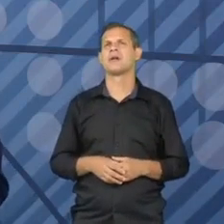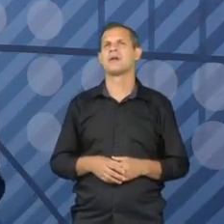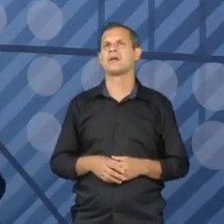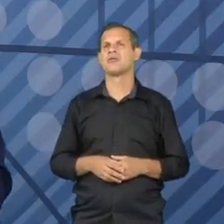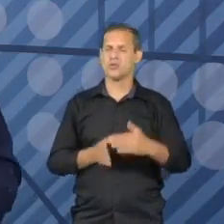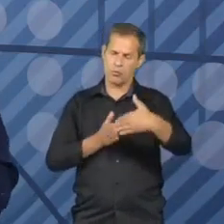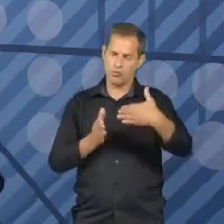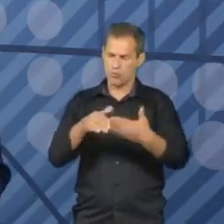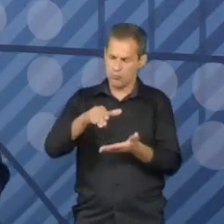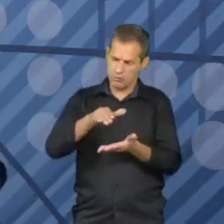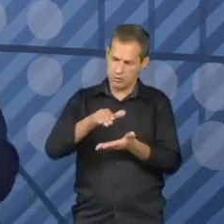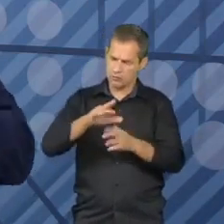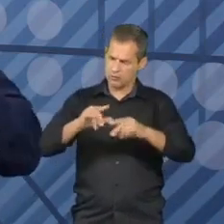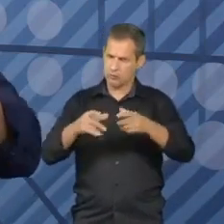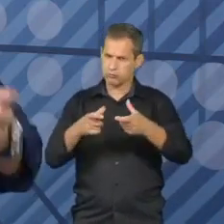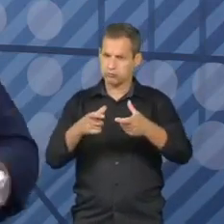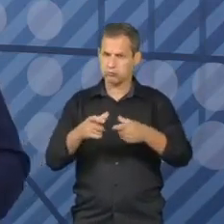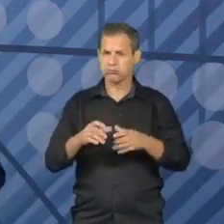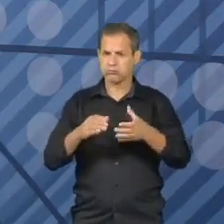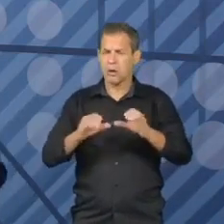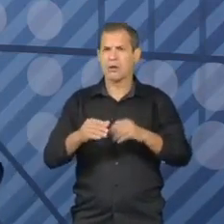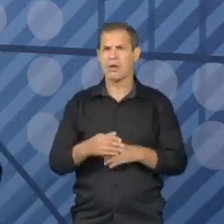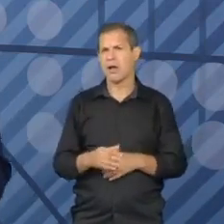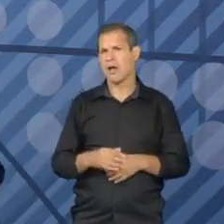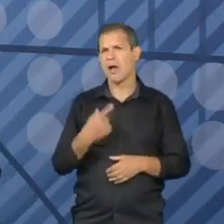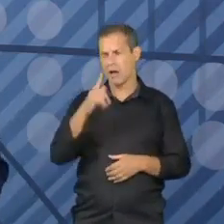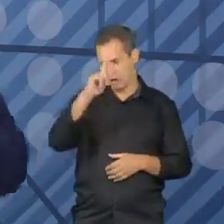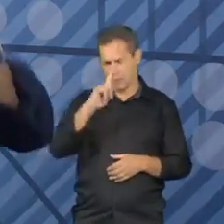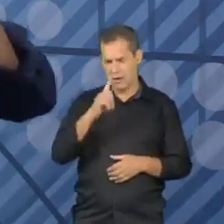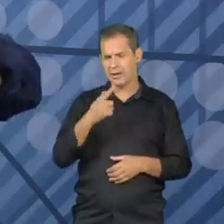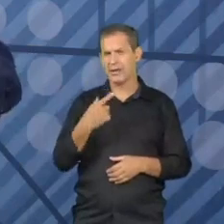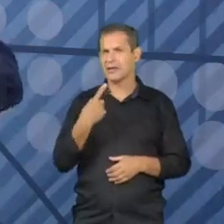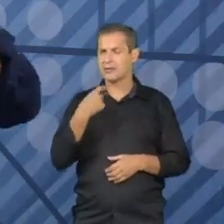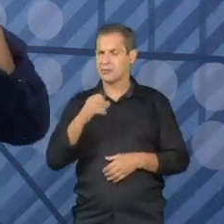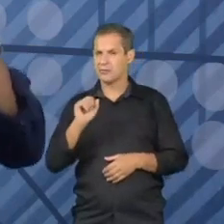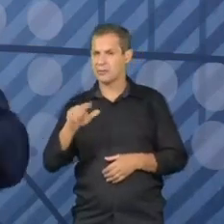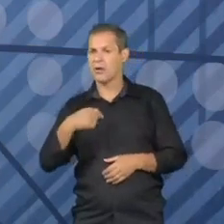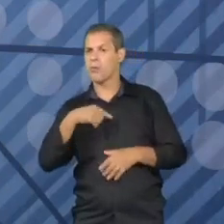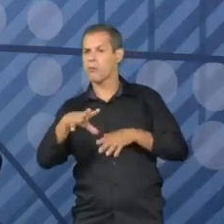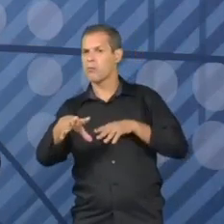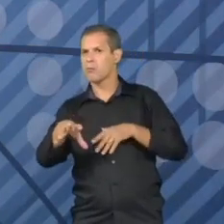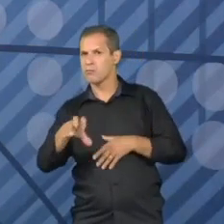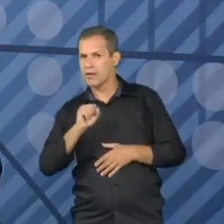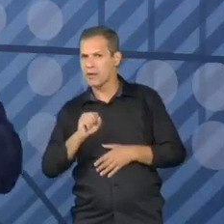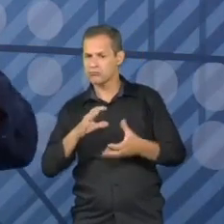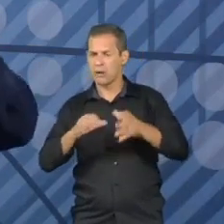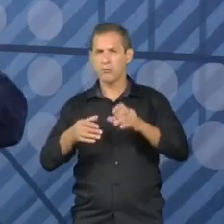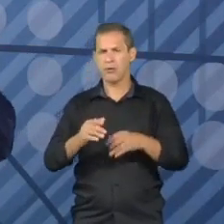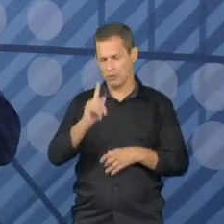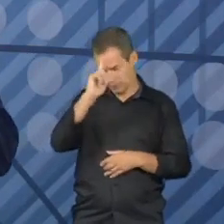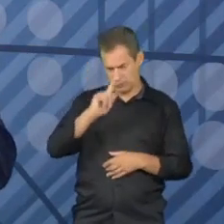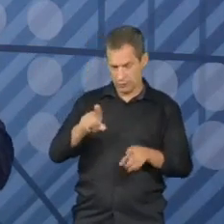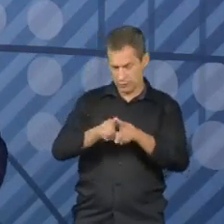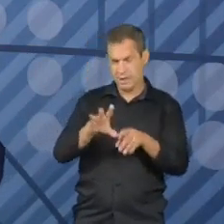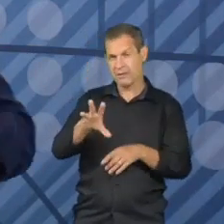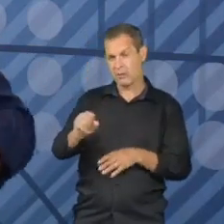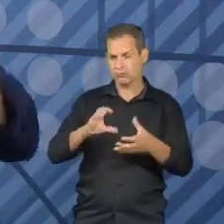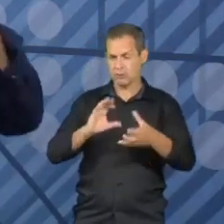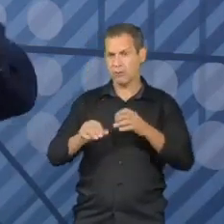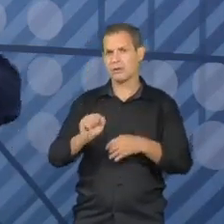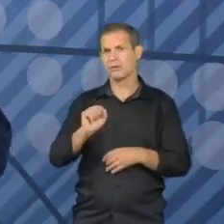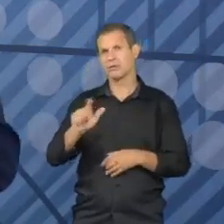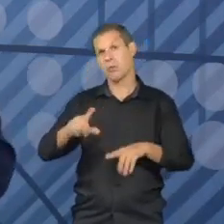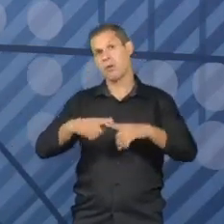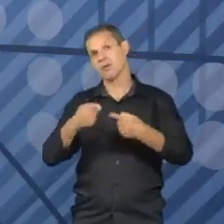uma caixa que tem várias bolinhas lá, amarelas, vermelhas e azuis, a probabilidade de eu retirar uma bola amarela, de retirar uma bola azul